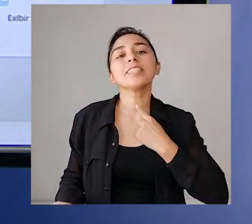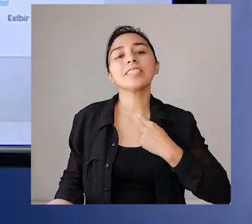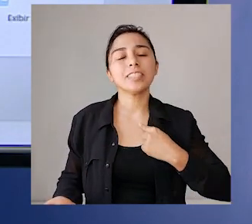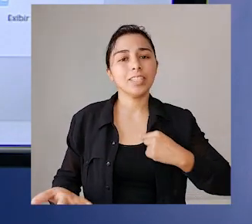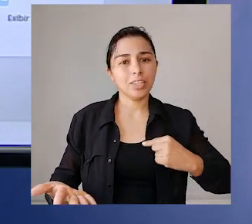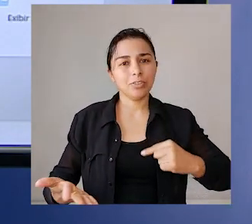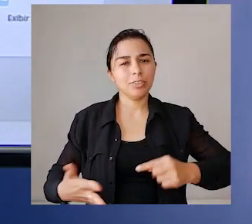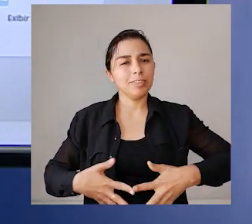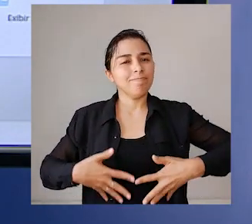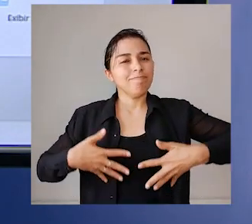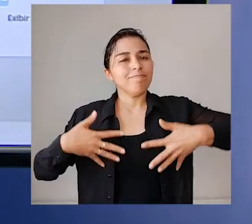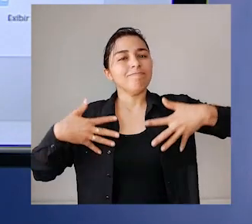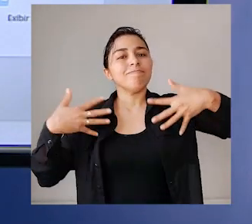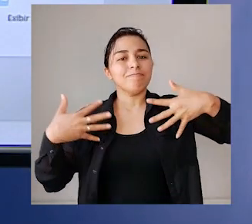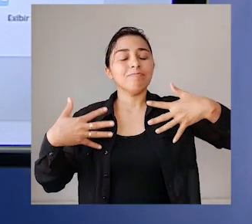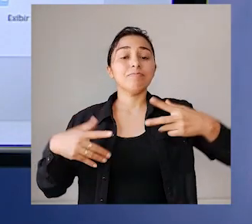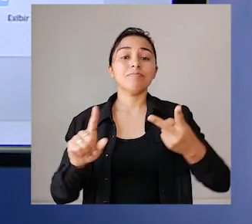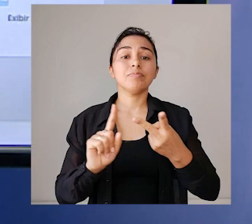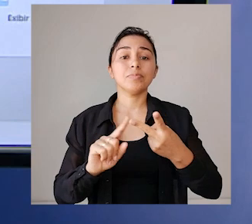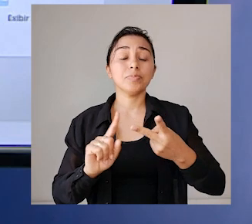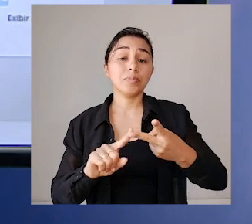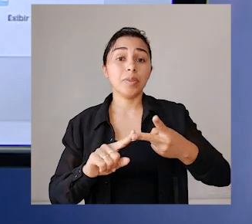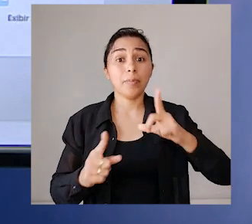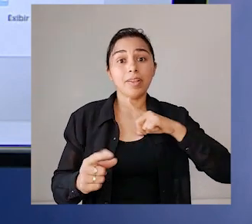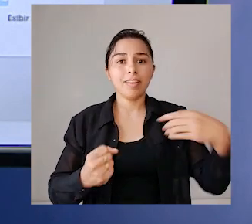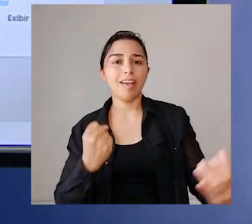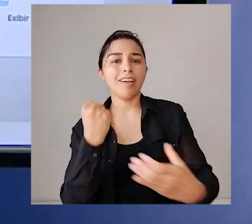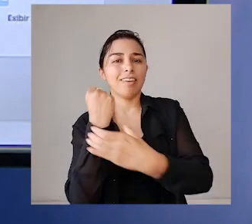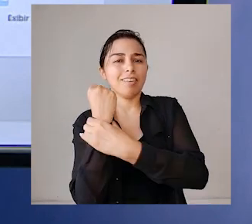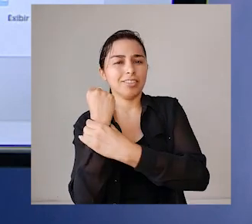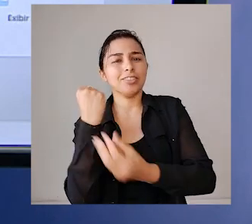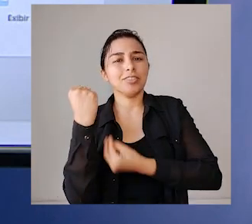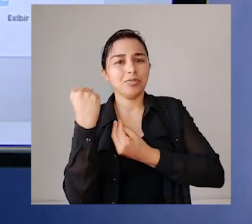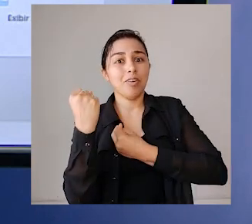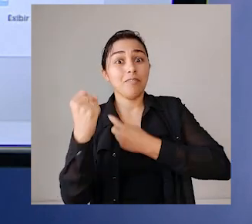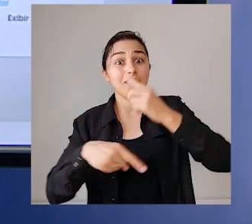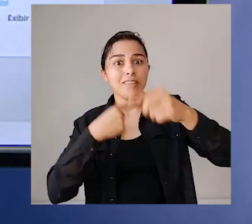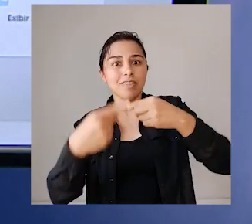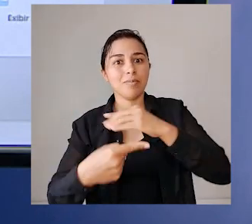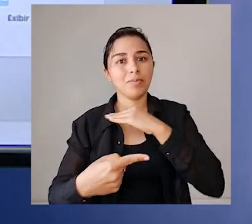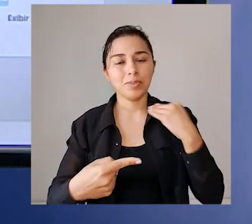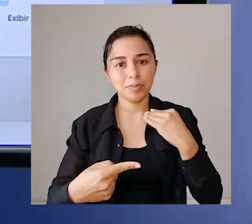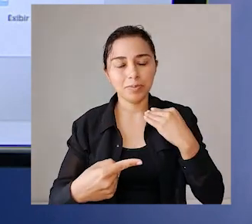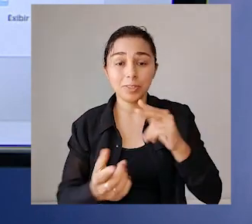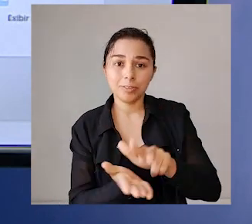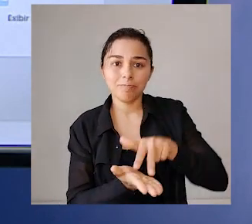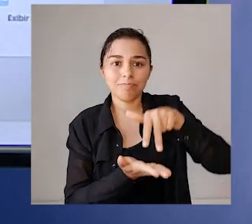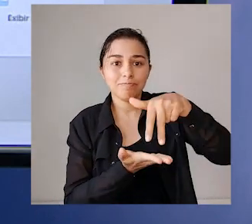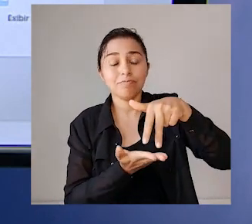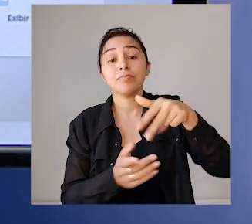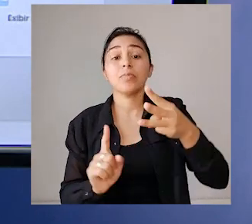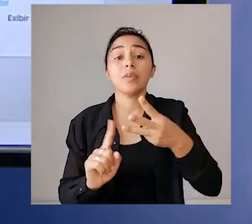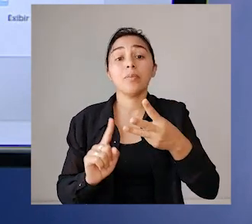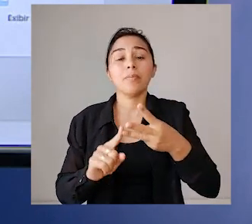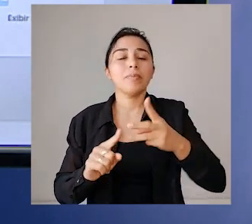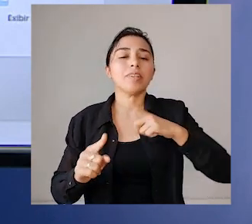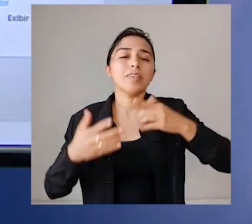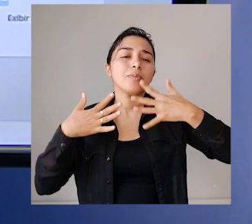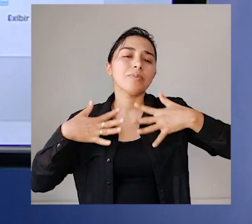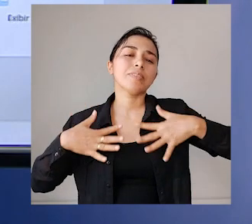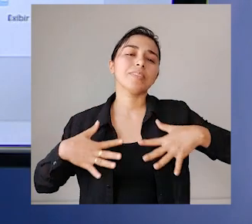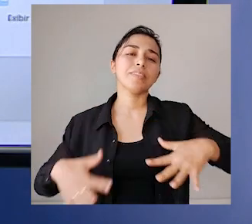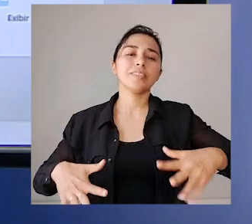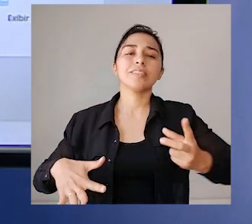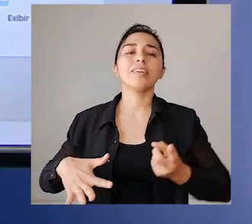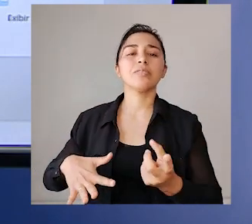B. Para garantirem suas vidas póstumas. Letra C. Para ter um descanso eterno e